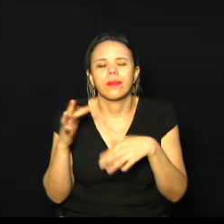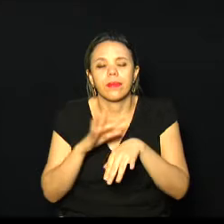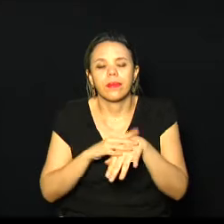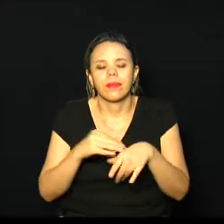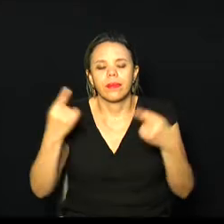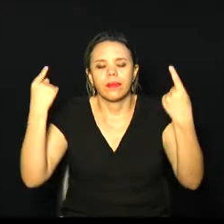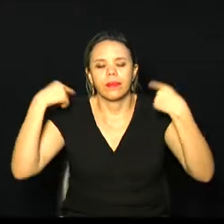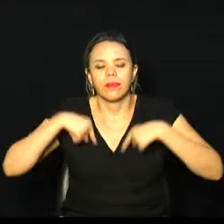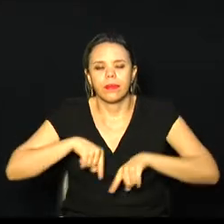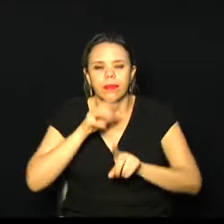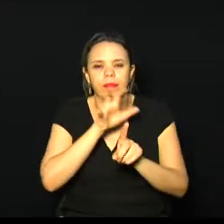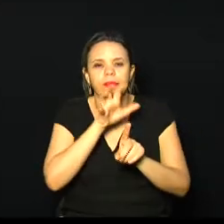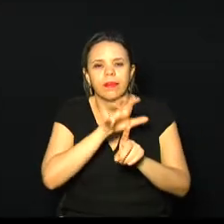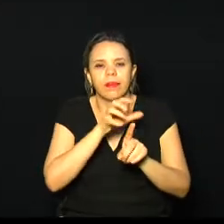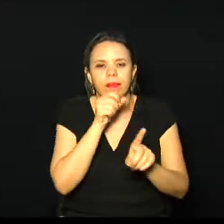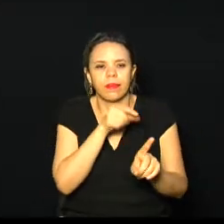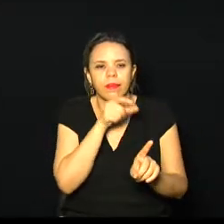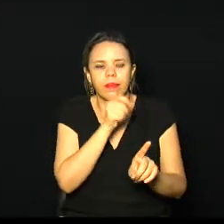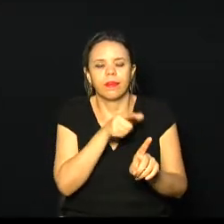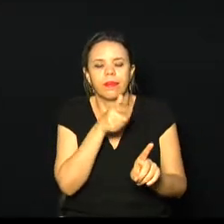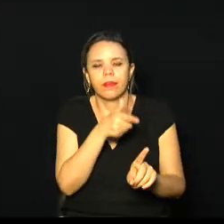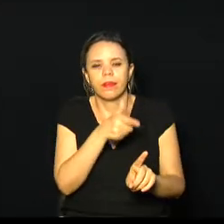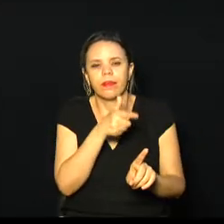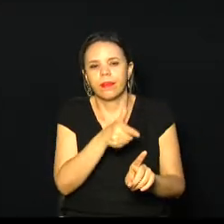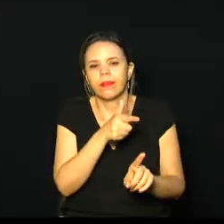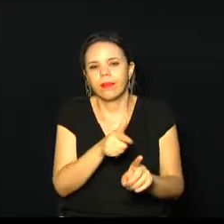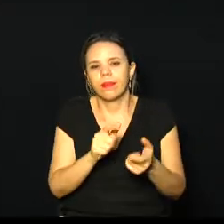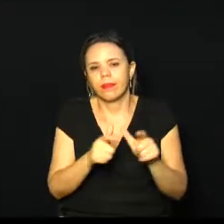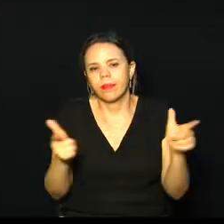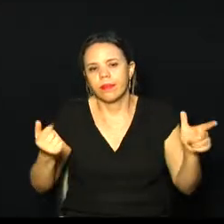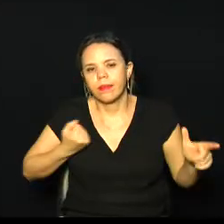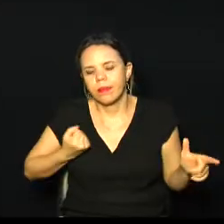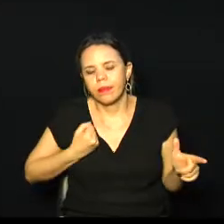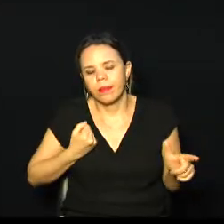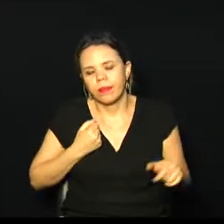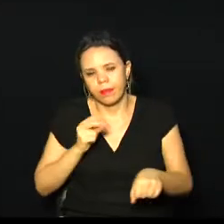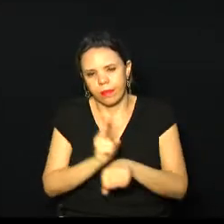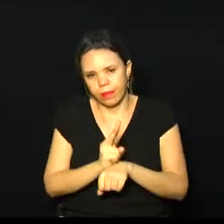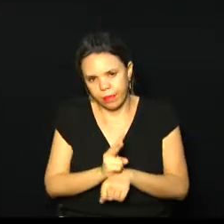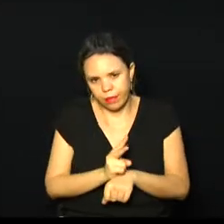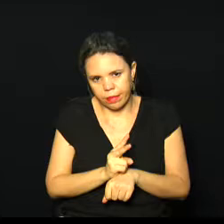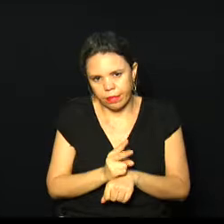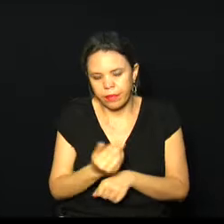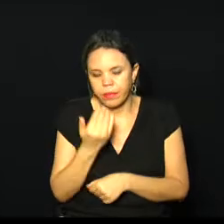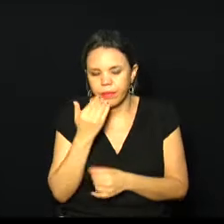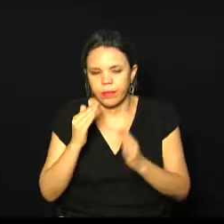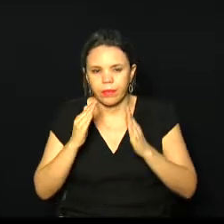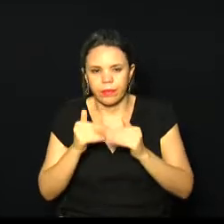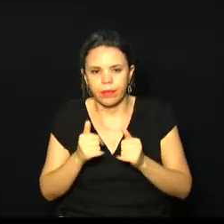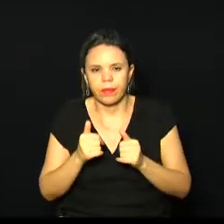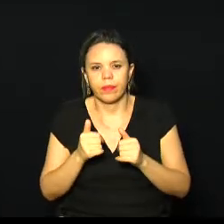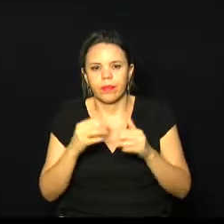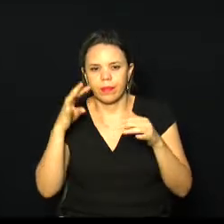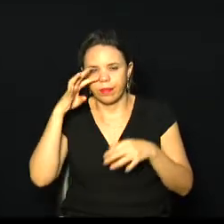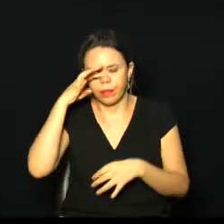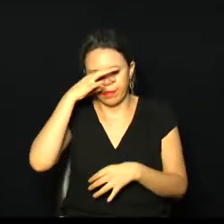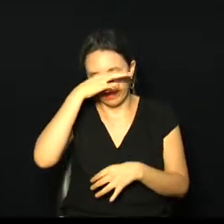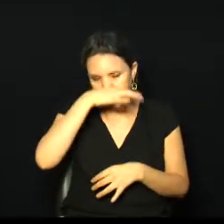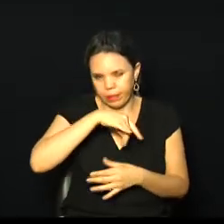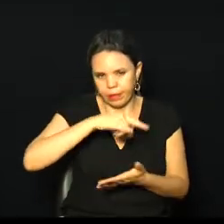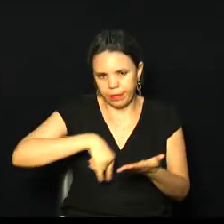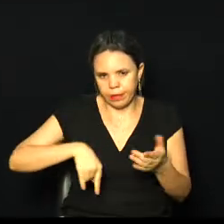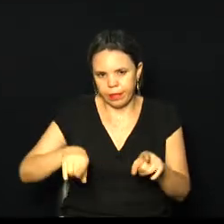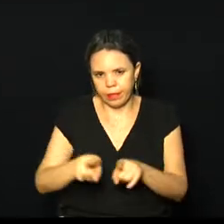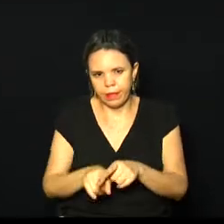dolosa, ameaça, injúria. Hoje, também com o aumento do número de medidas protetivas solicitadas, o descumprimento dessas medidas